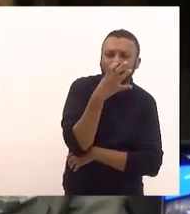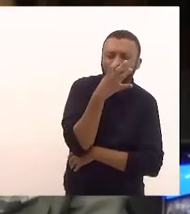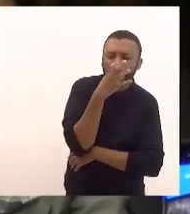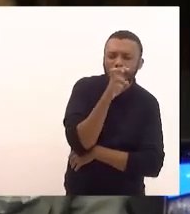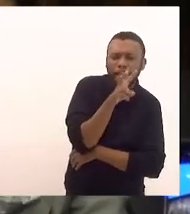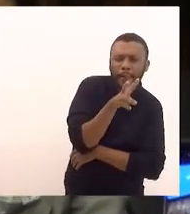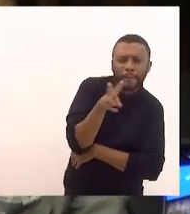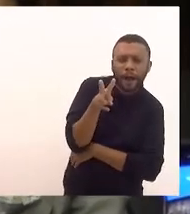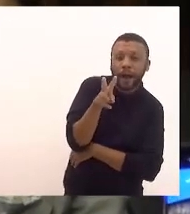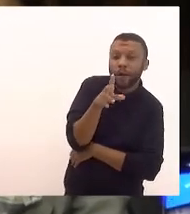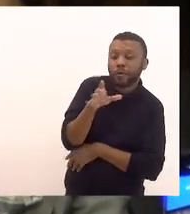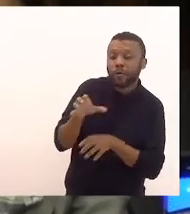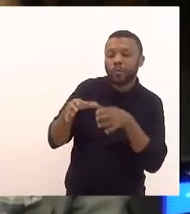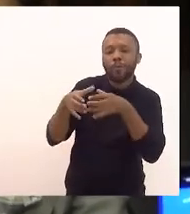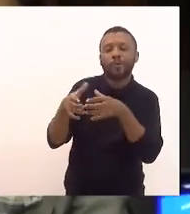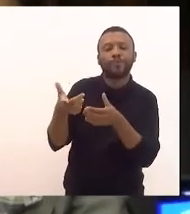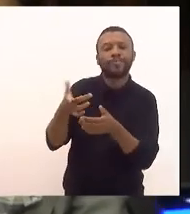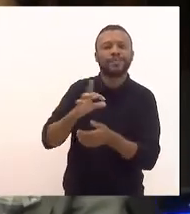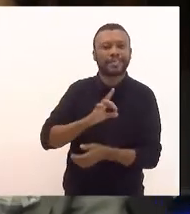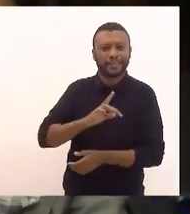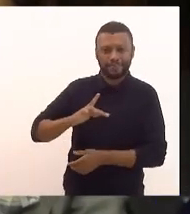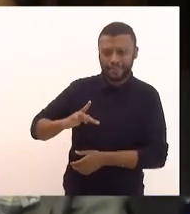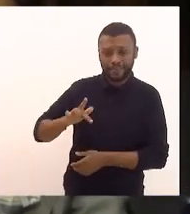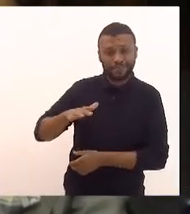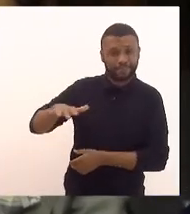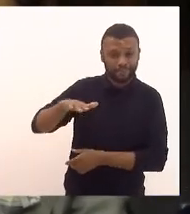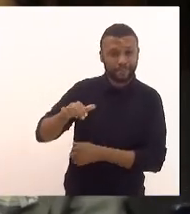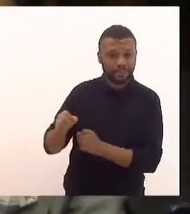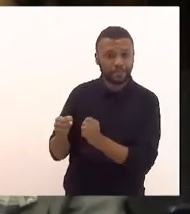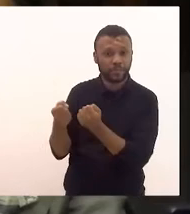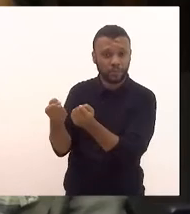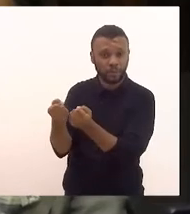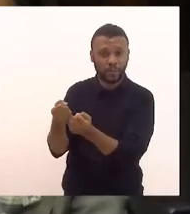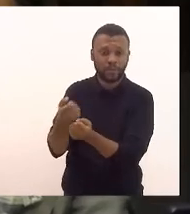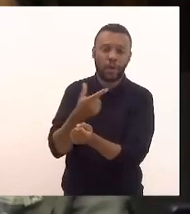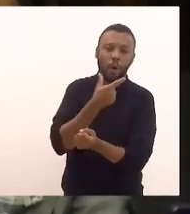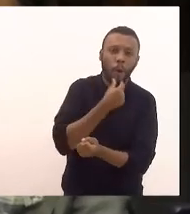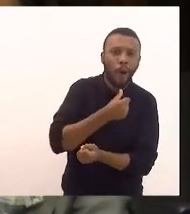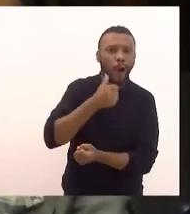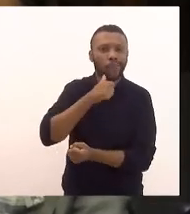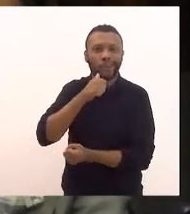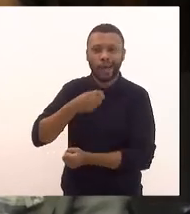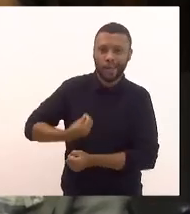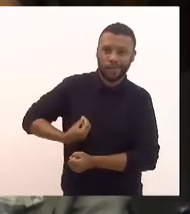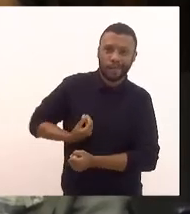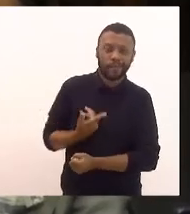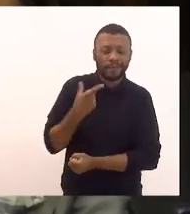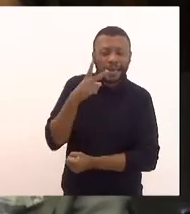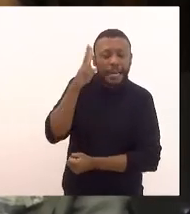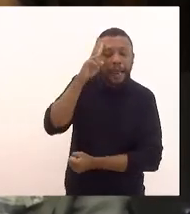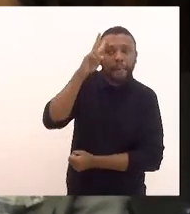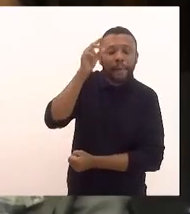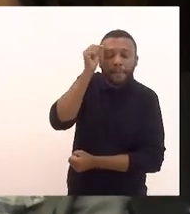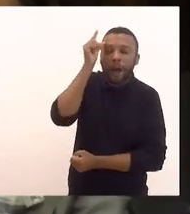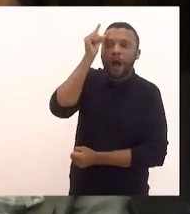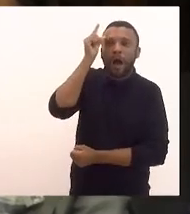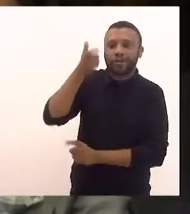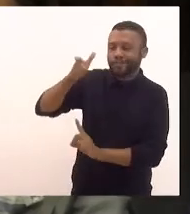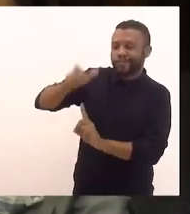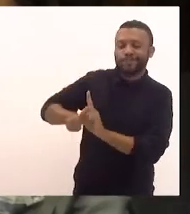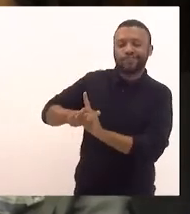os Defensores e defensoras presentes me lembrei de uma figura política que